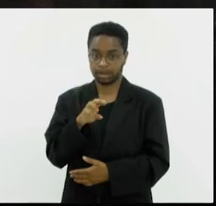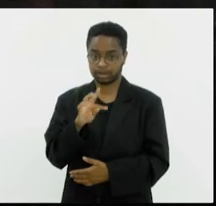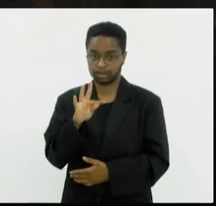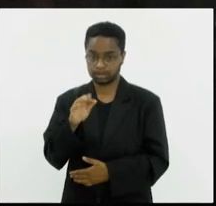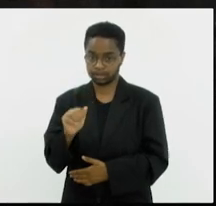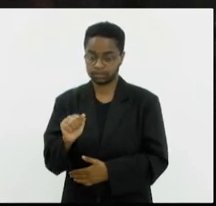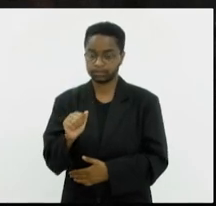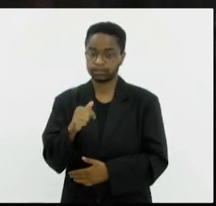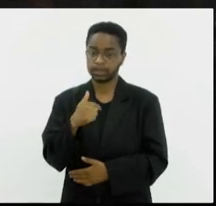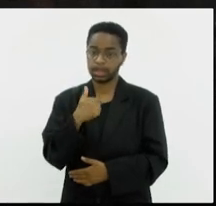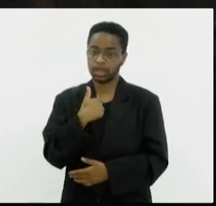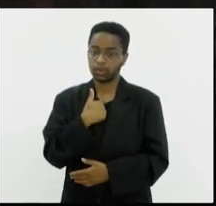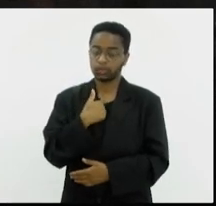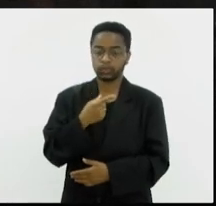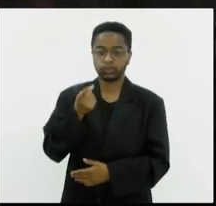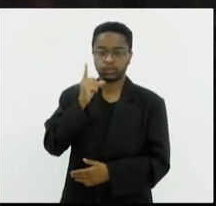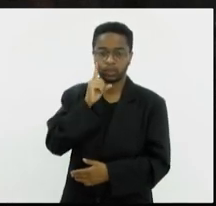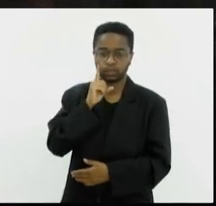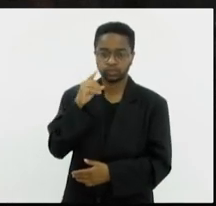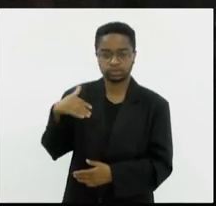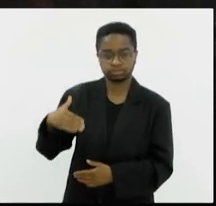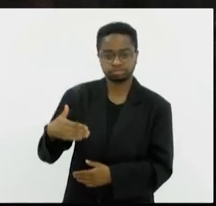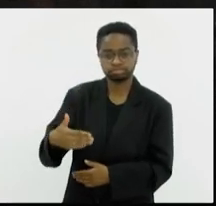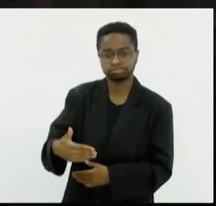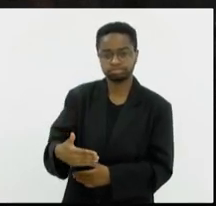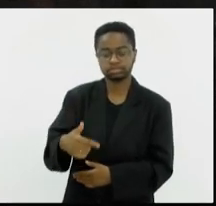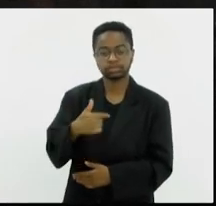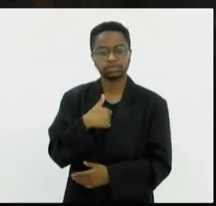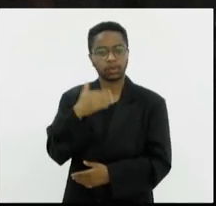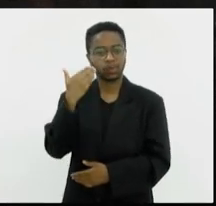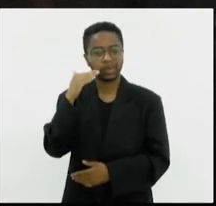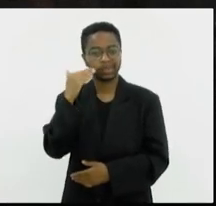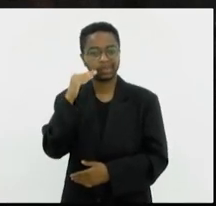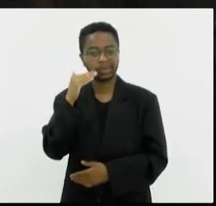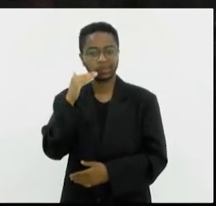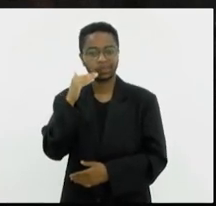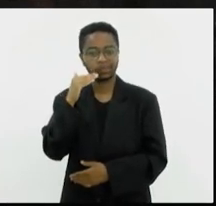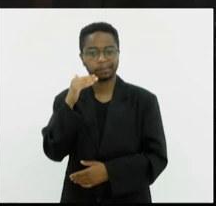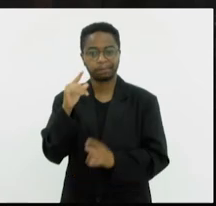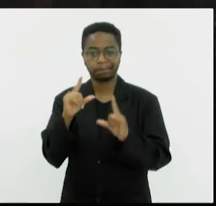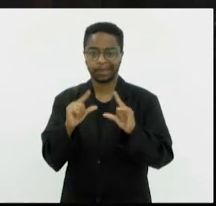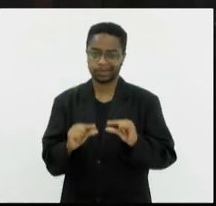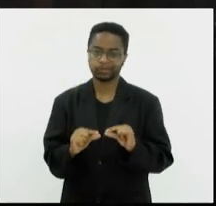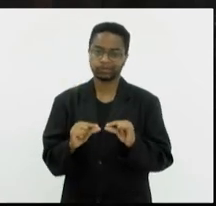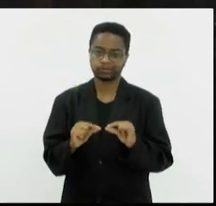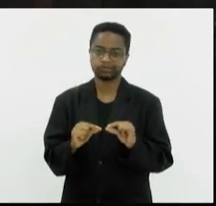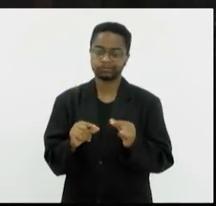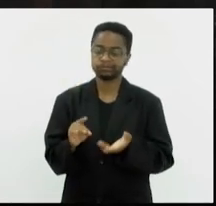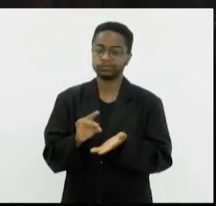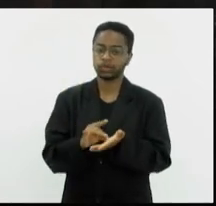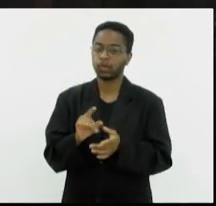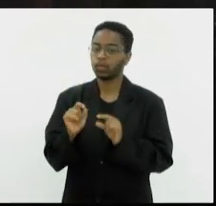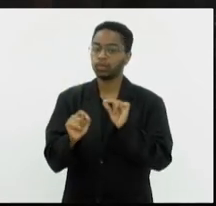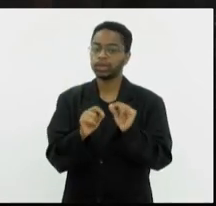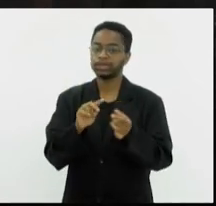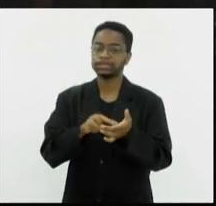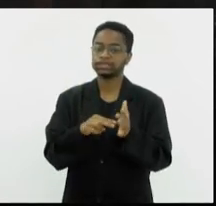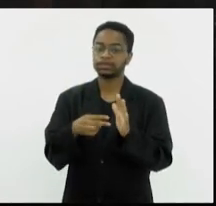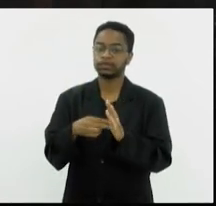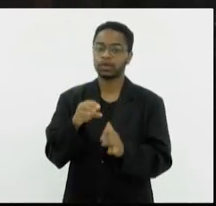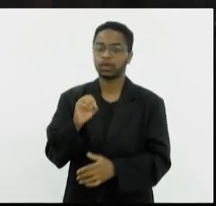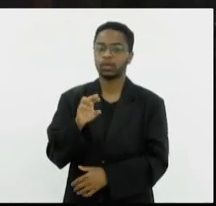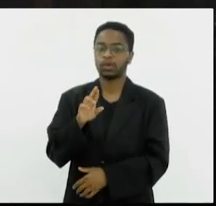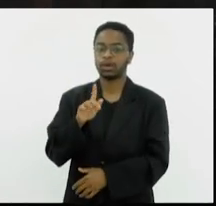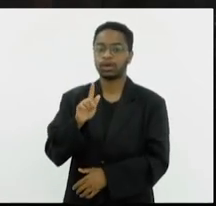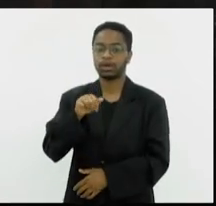eu cada dia que passa entendo menos do que que seja um organograma